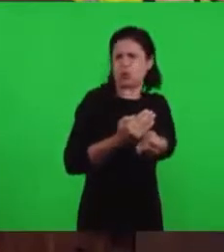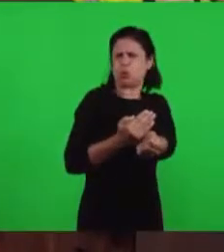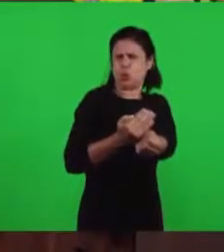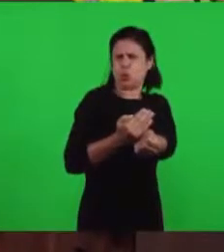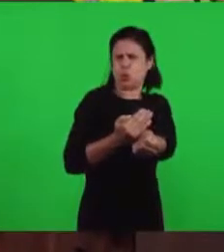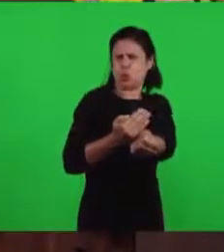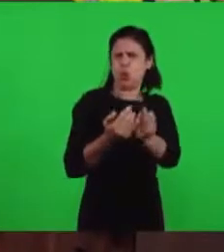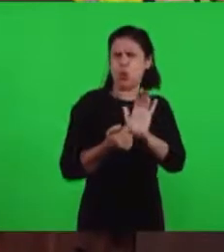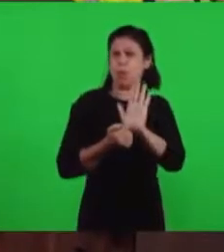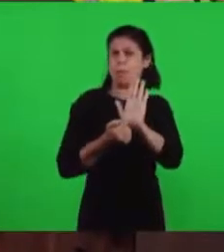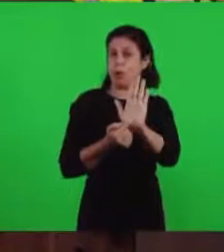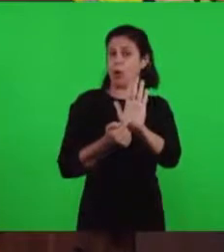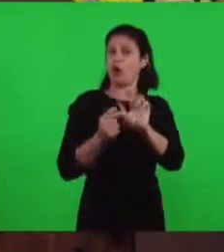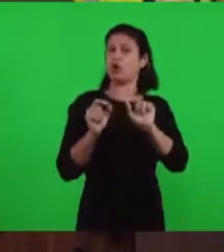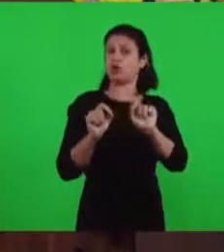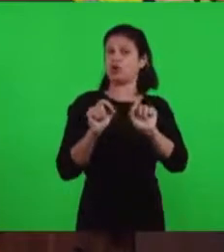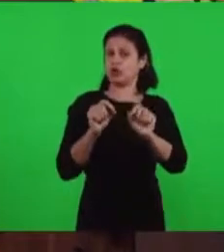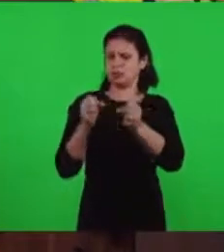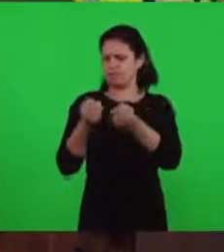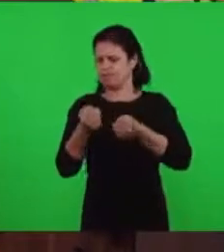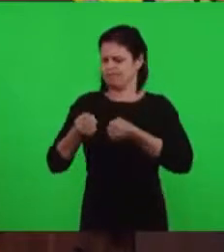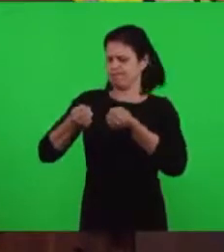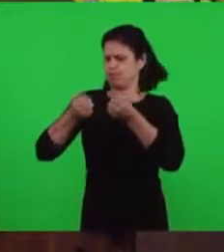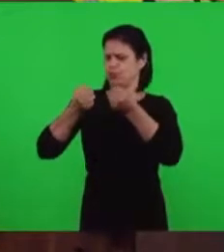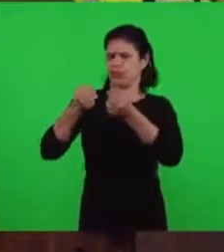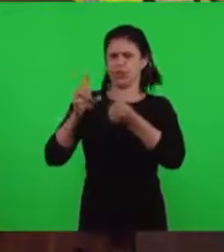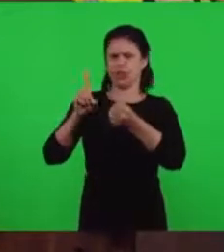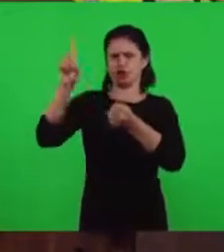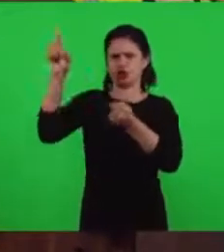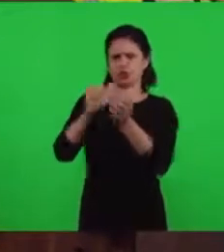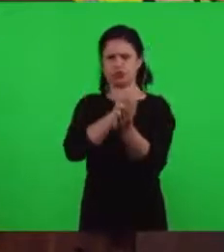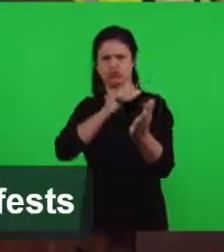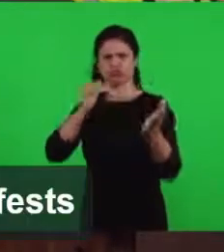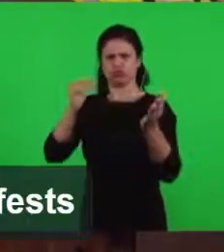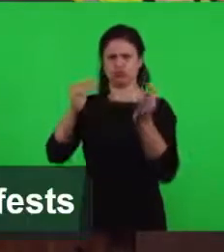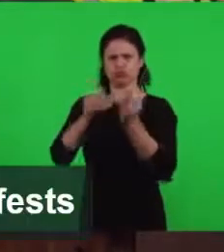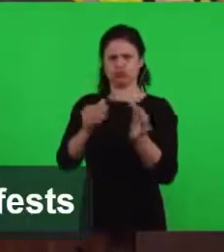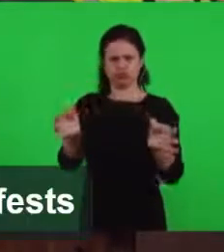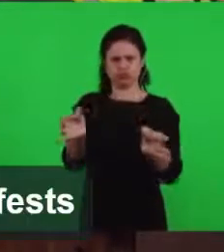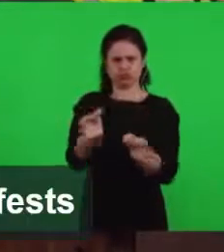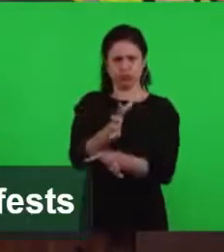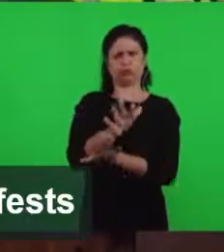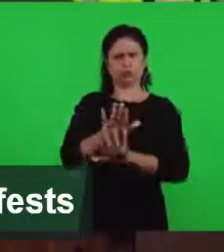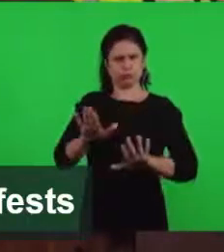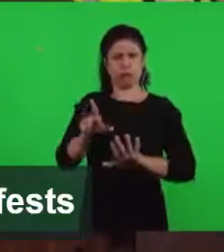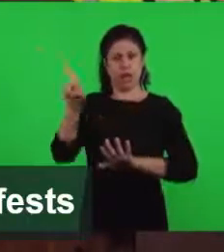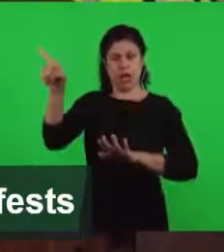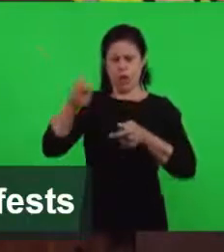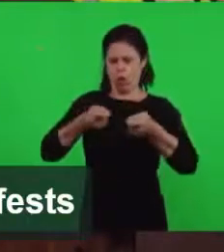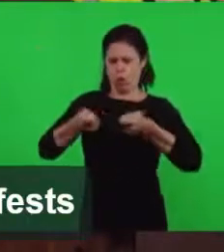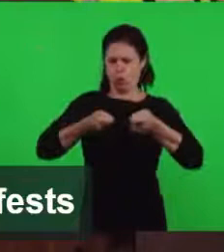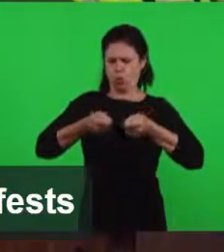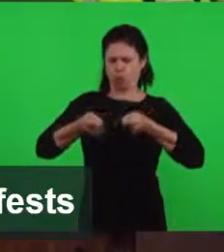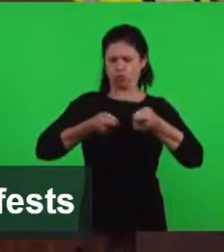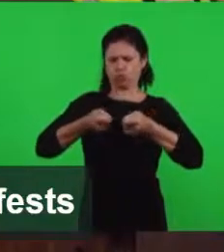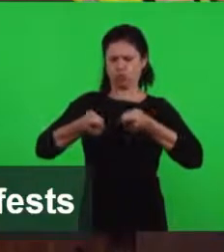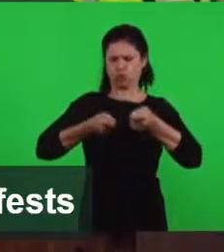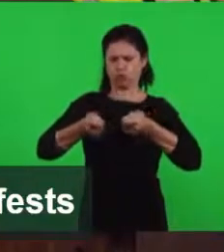manifestação do poder de deus tudo está sob controle